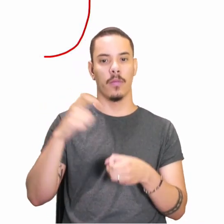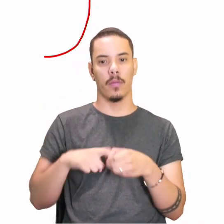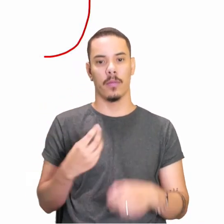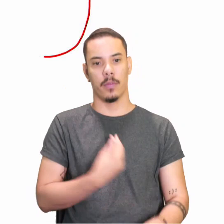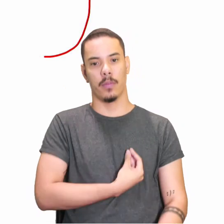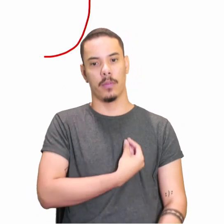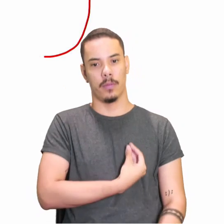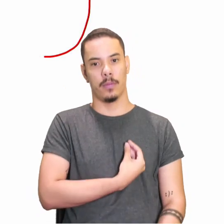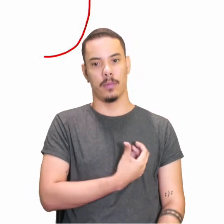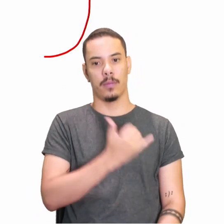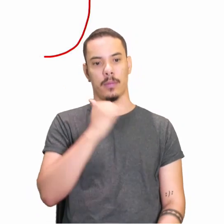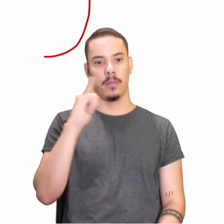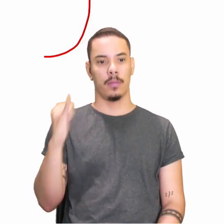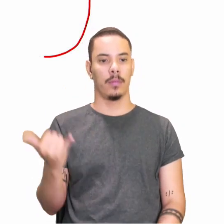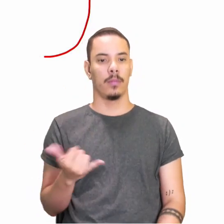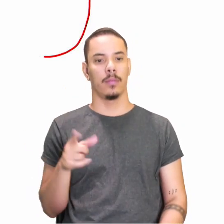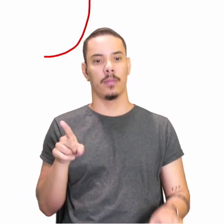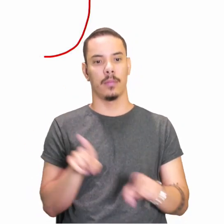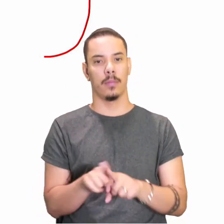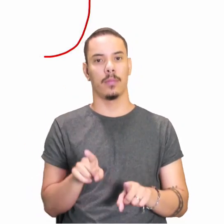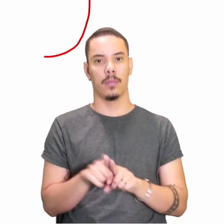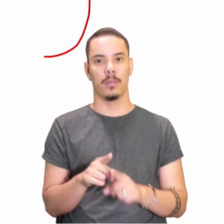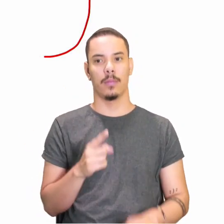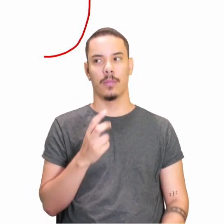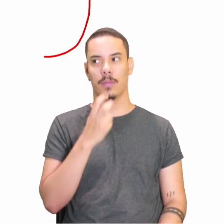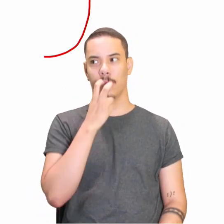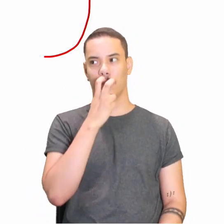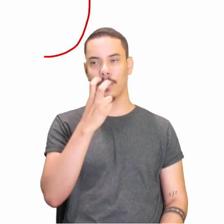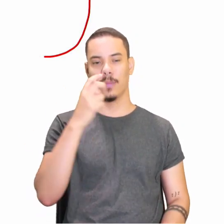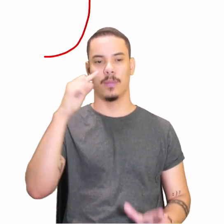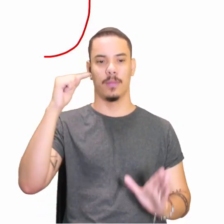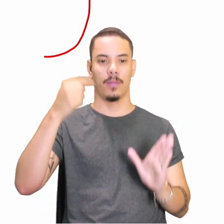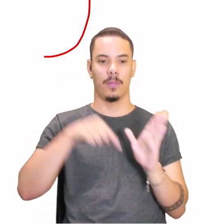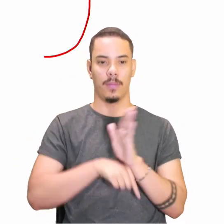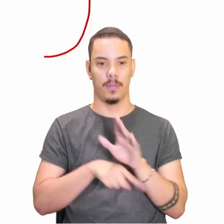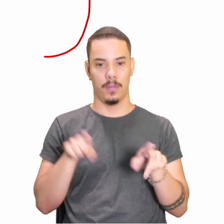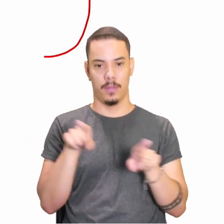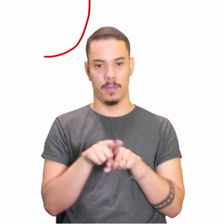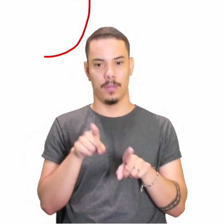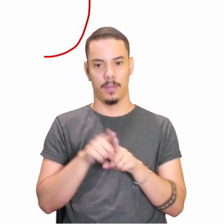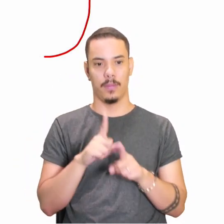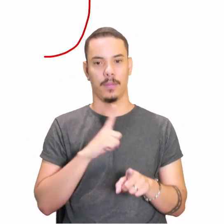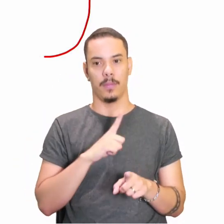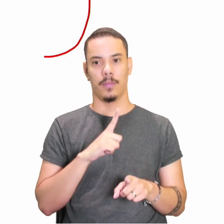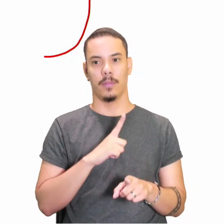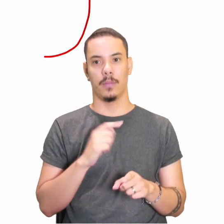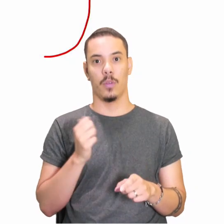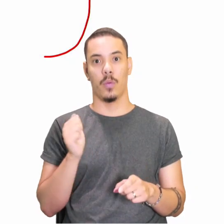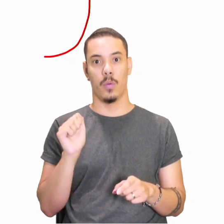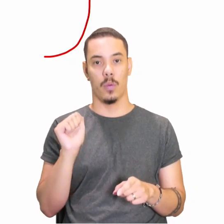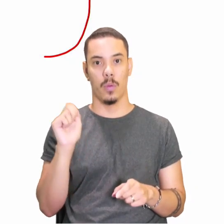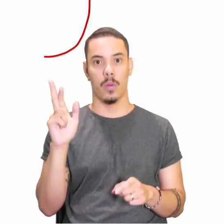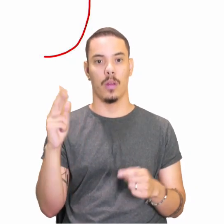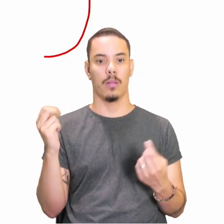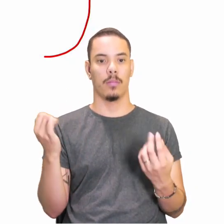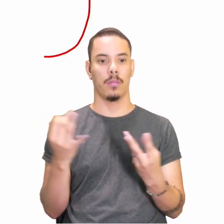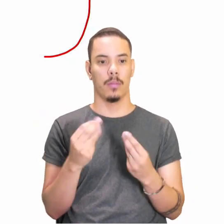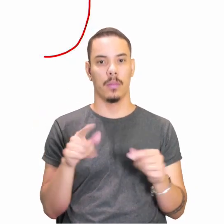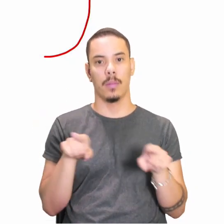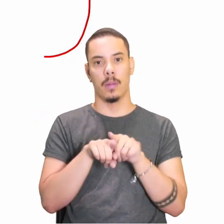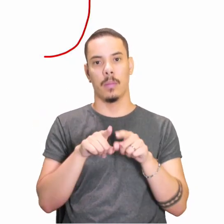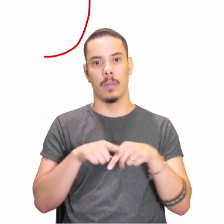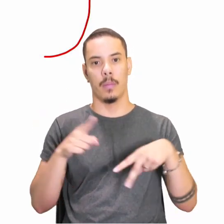vida, soltava um gemido prolongado, estalando os dedos no ar e vergando as